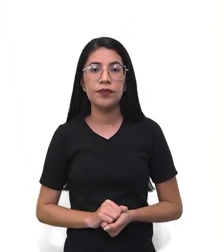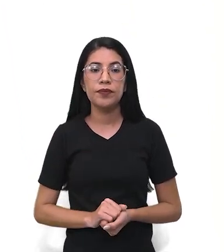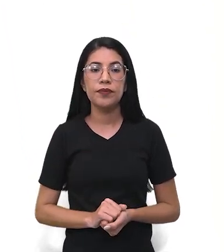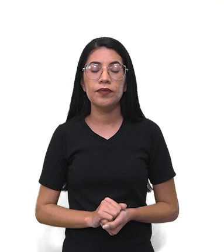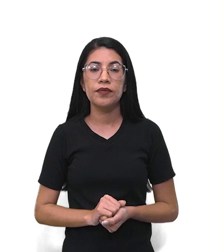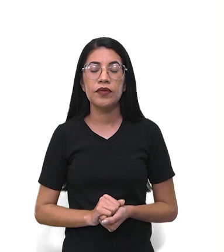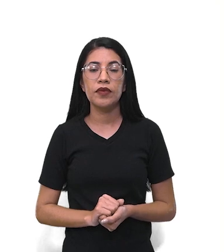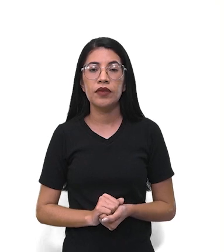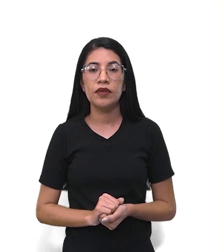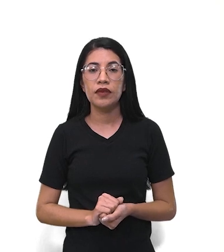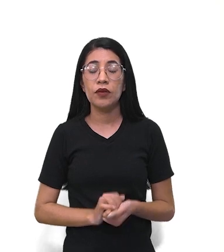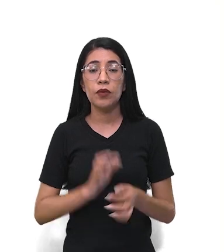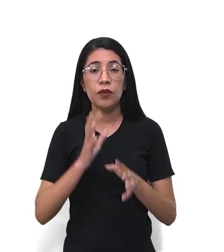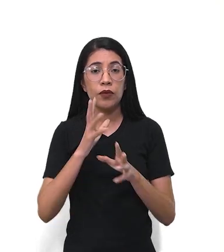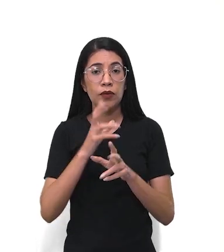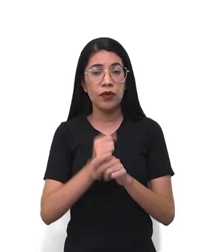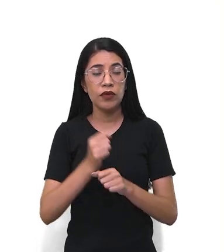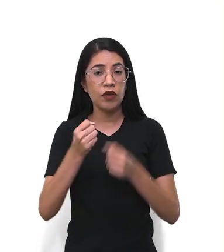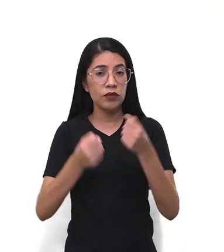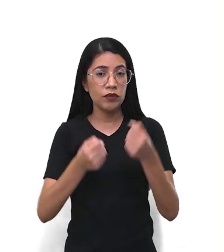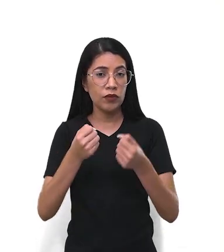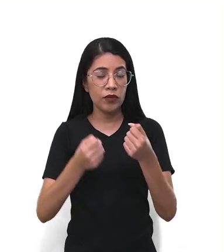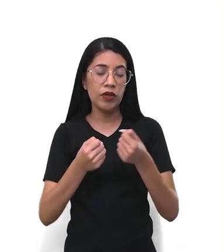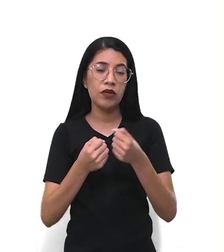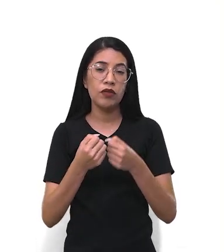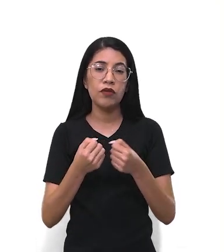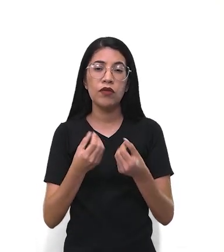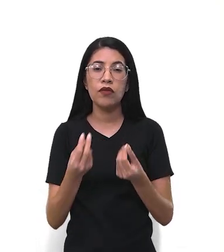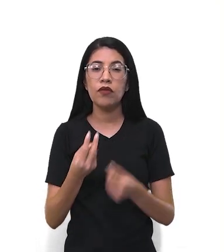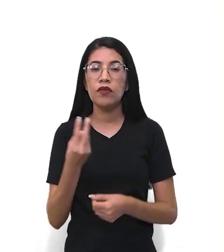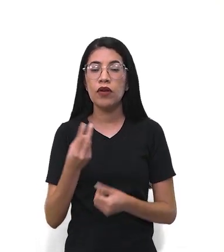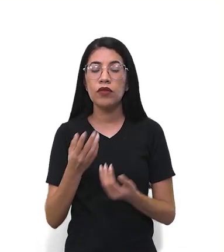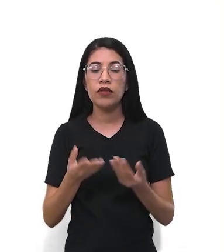Então o valor total desse veículo, no final das contas, né?